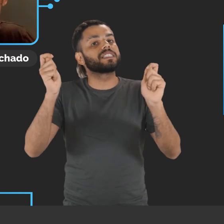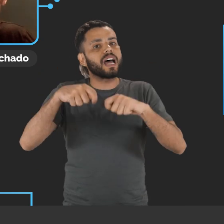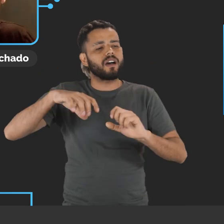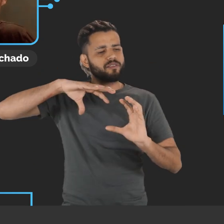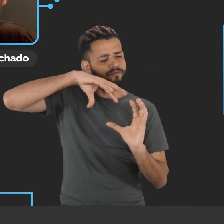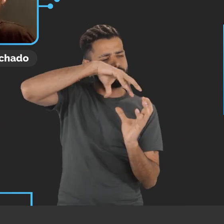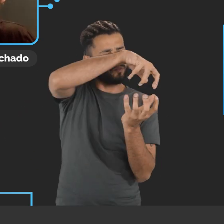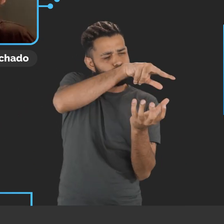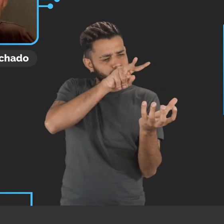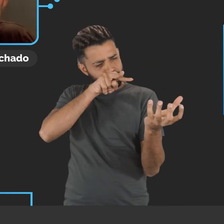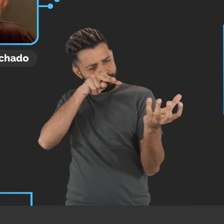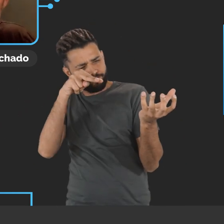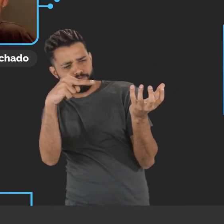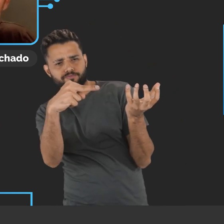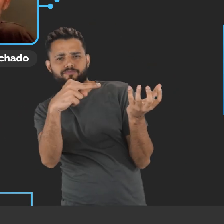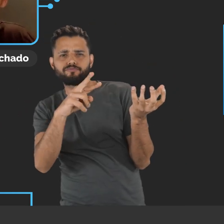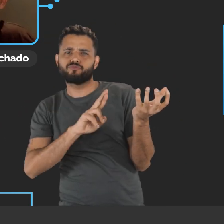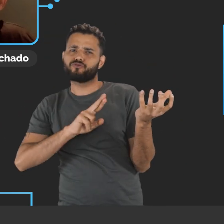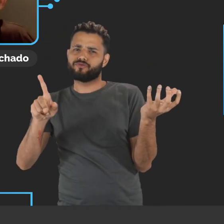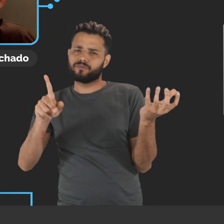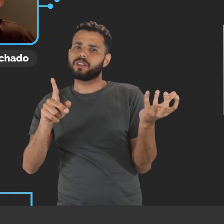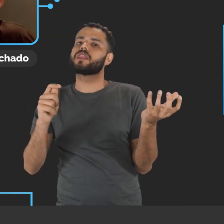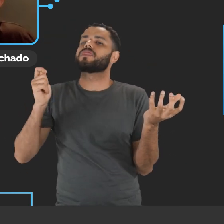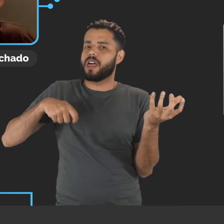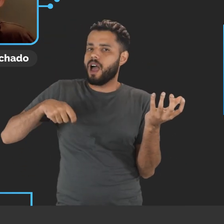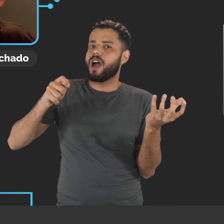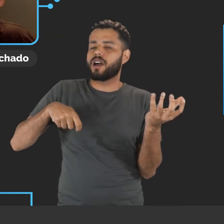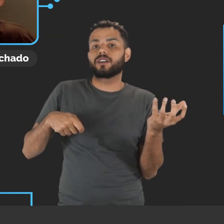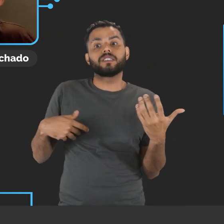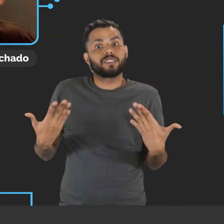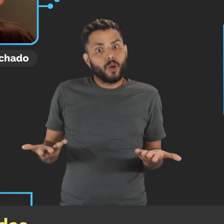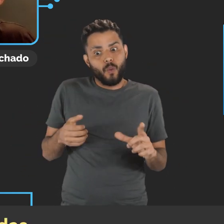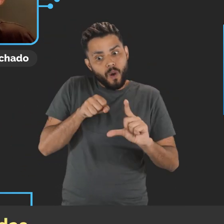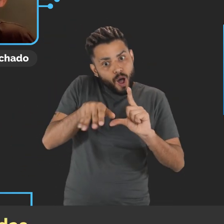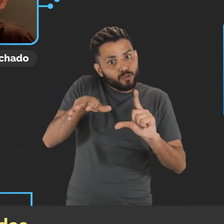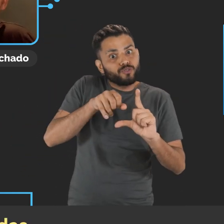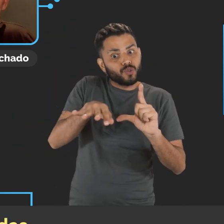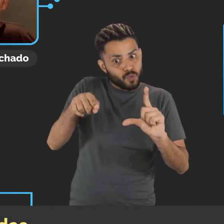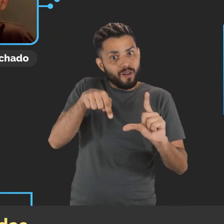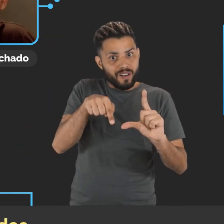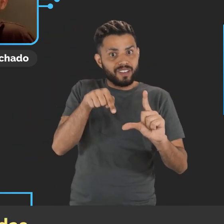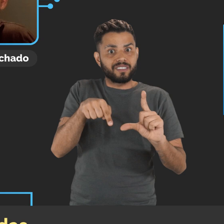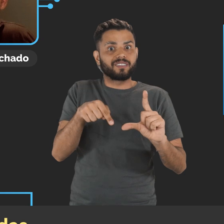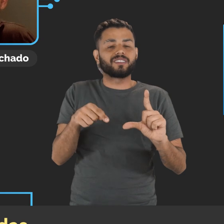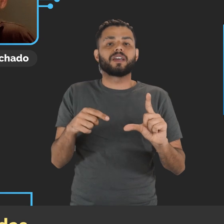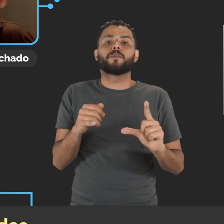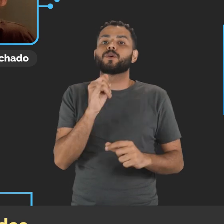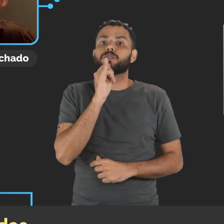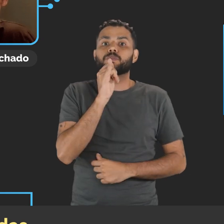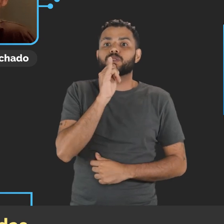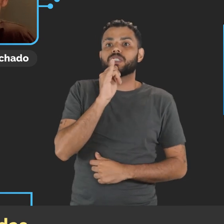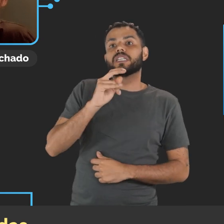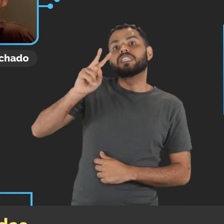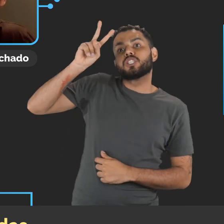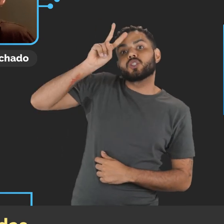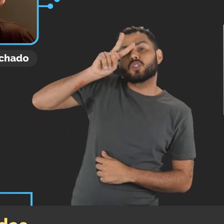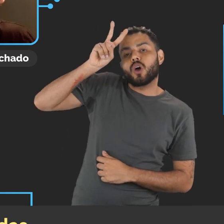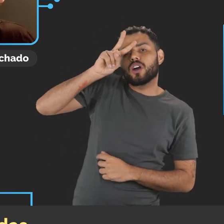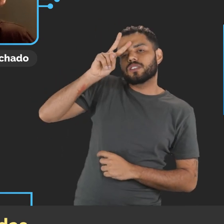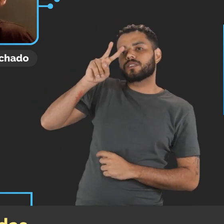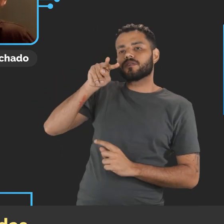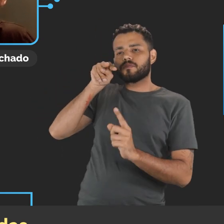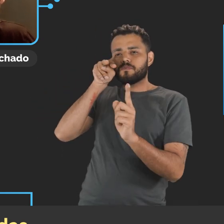que as pessoas têm do mundo. E esse é o poder realmente do audiovisual, né? O poder de, a partir de histórias contadas,